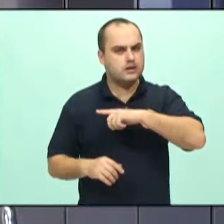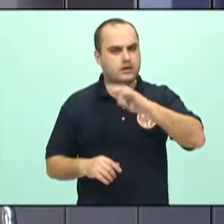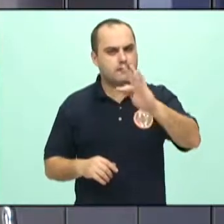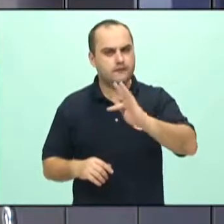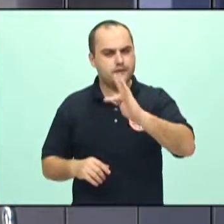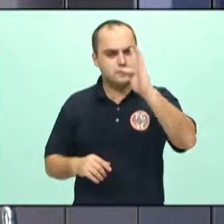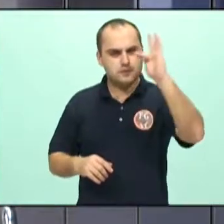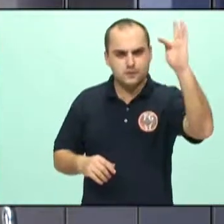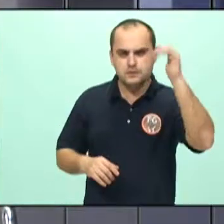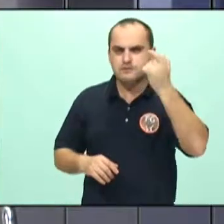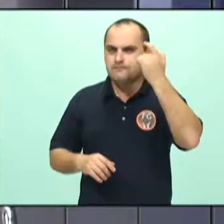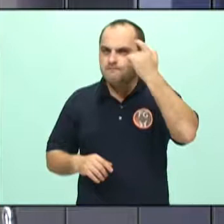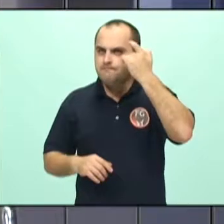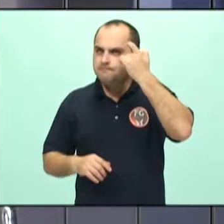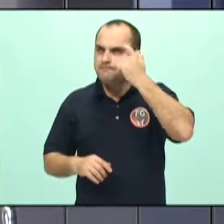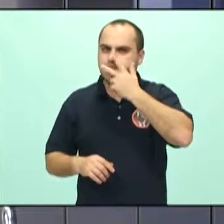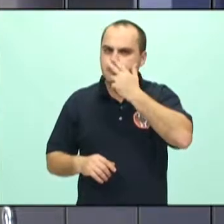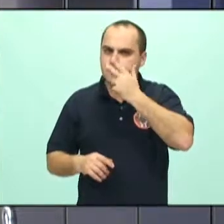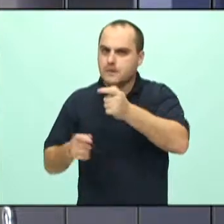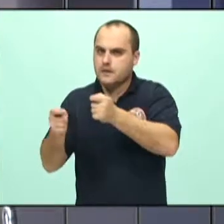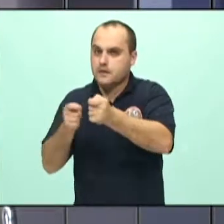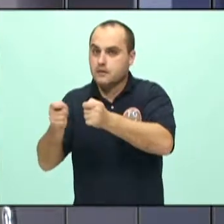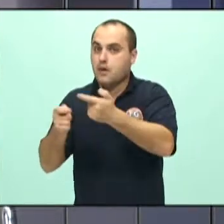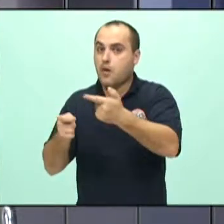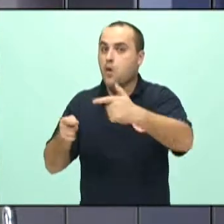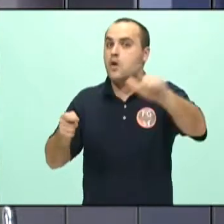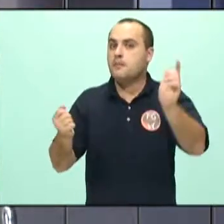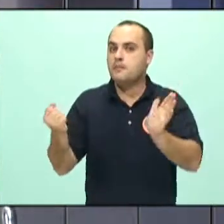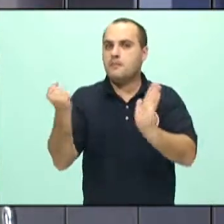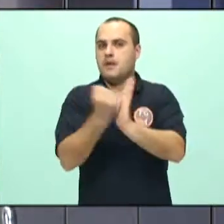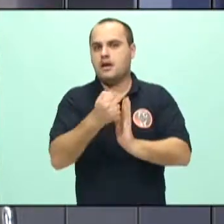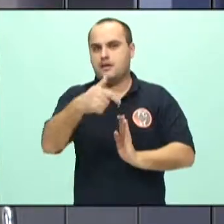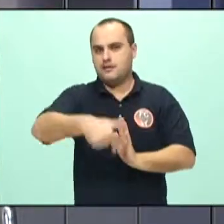com a autoridade portuária, negociando com outras marcas aqui no